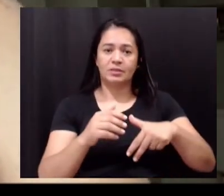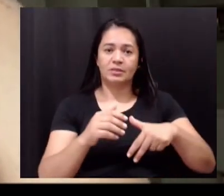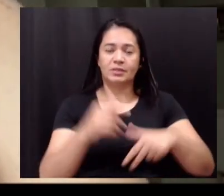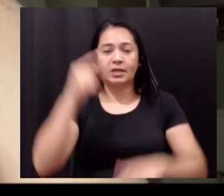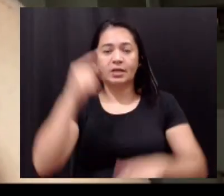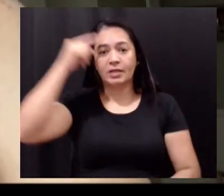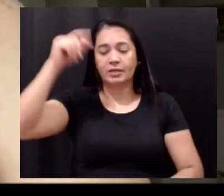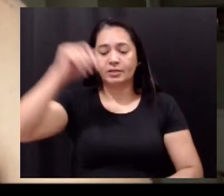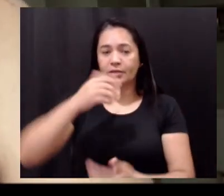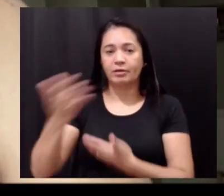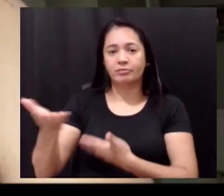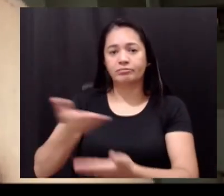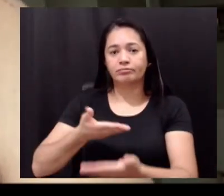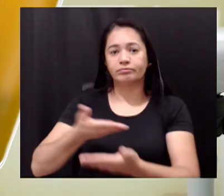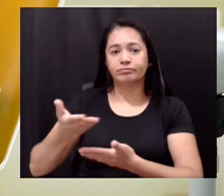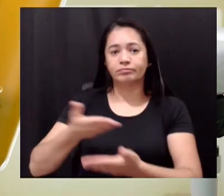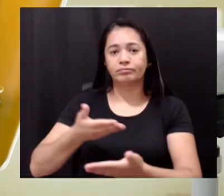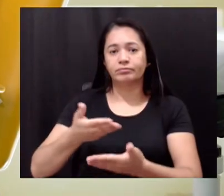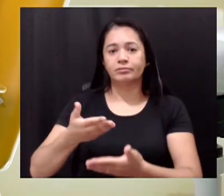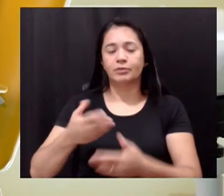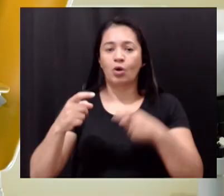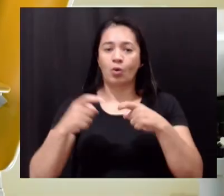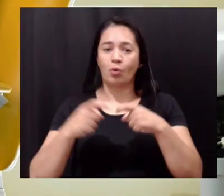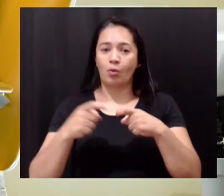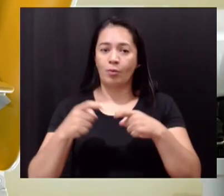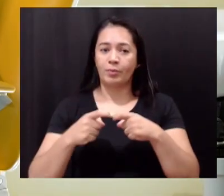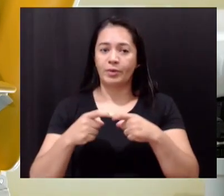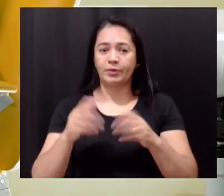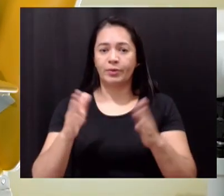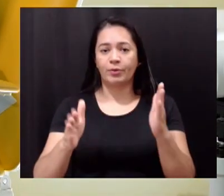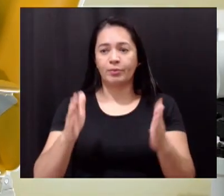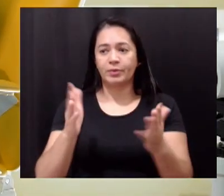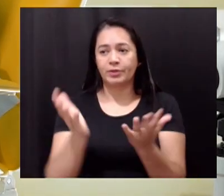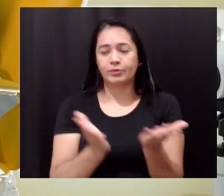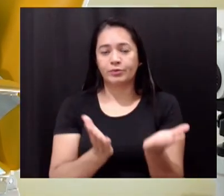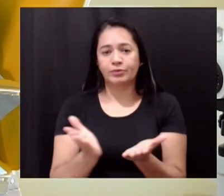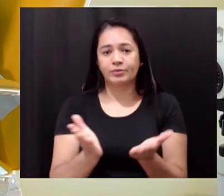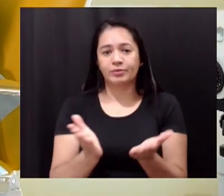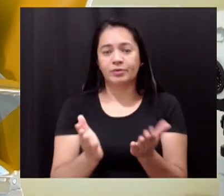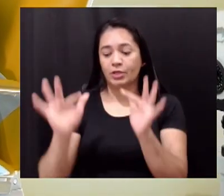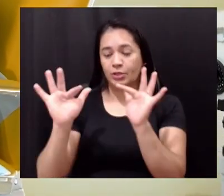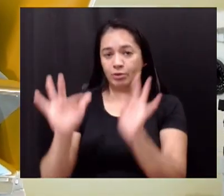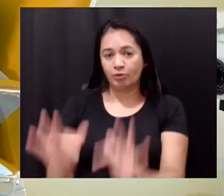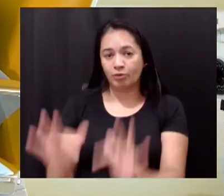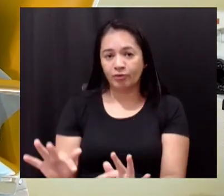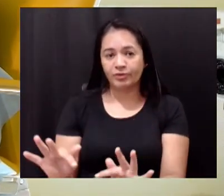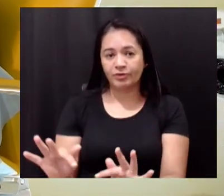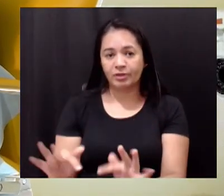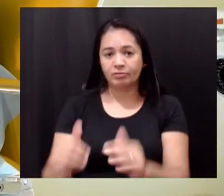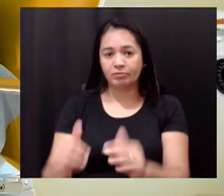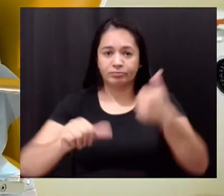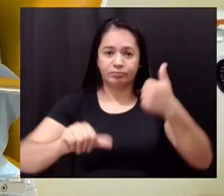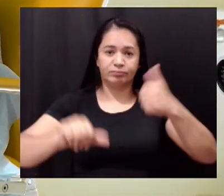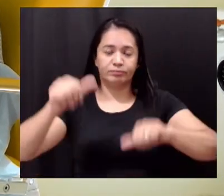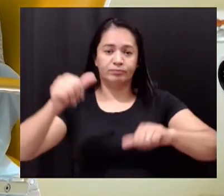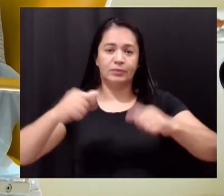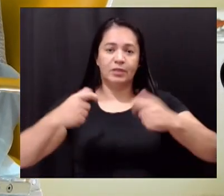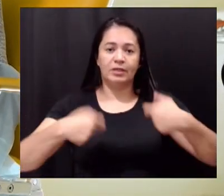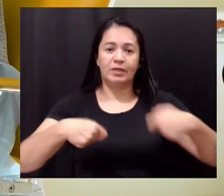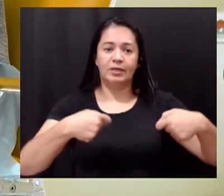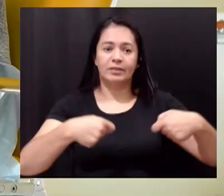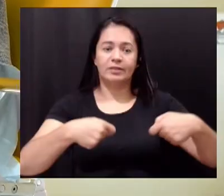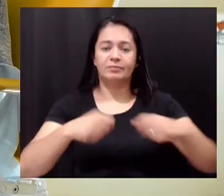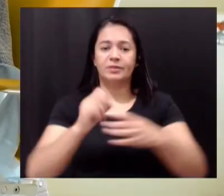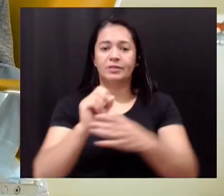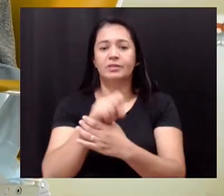seus médicos durante o tratamento em si, e ao final dele, avalie a necessidade de fazer fisioterapia